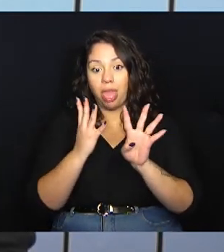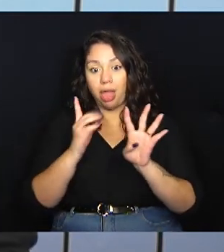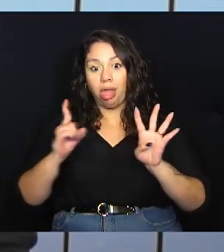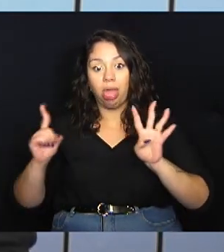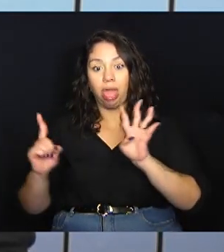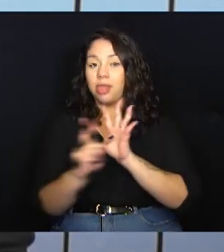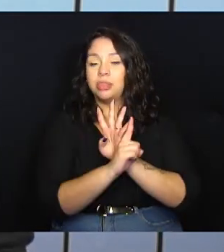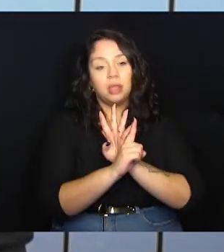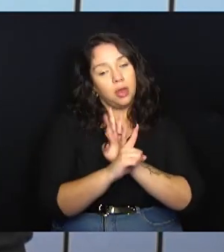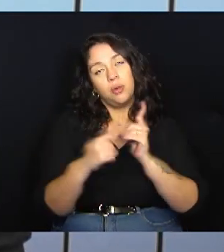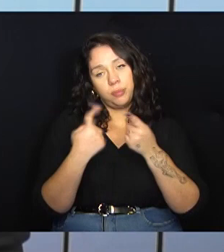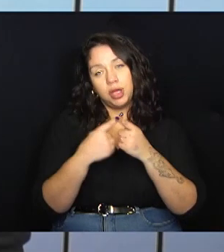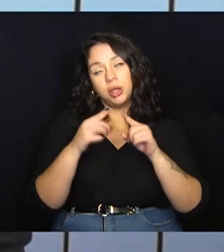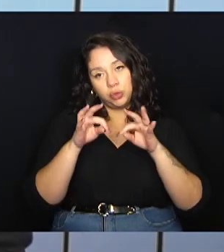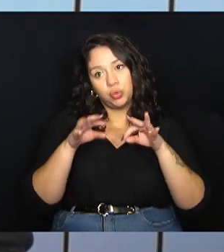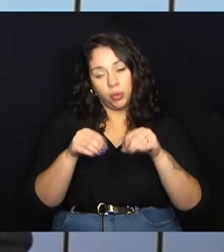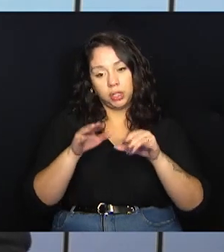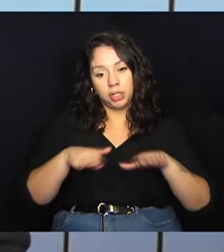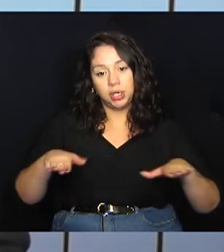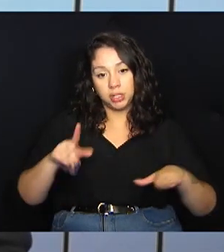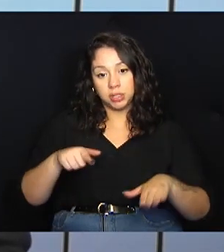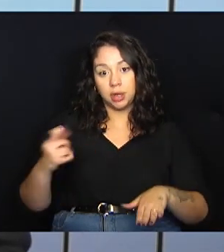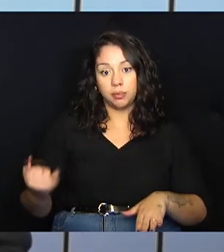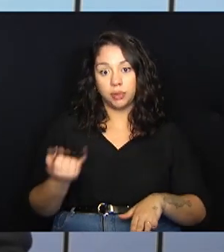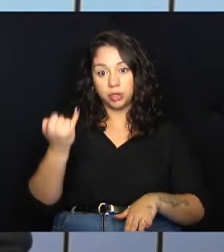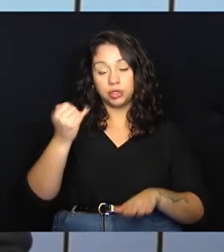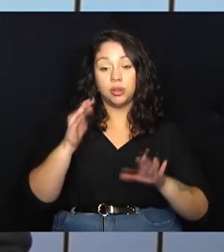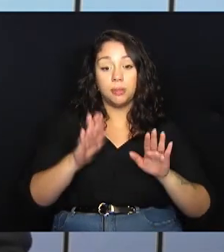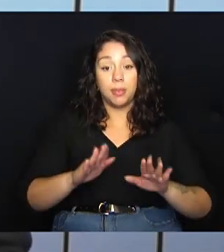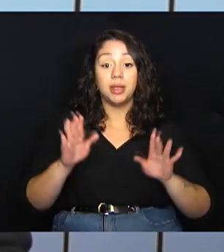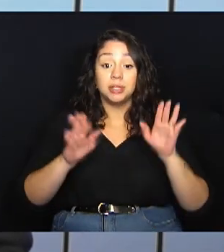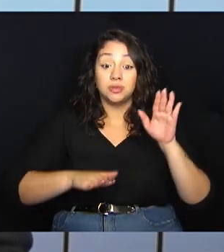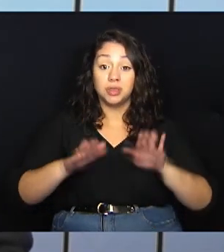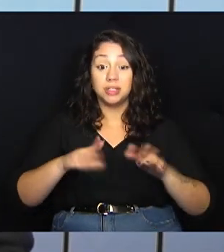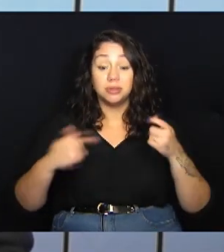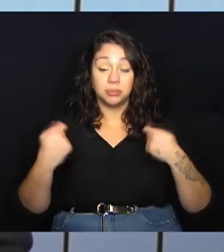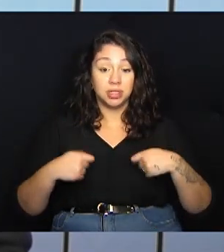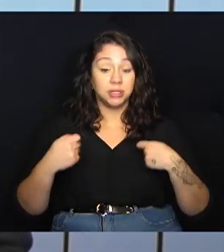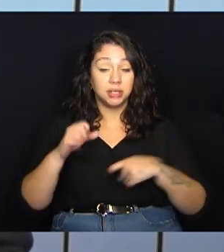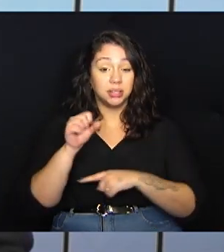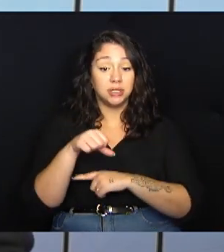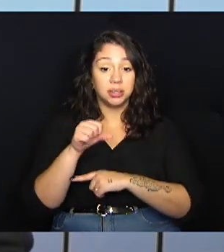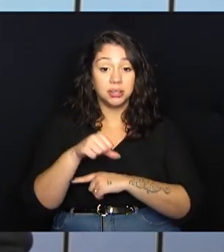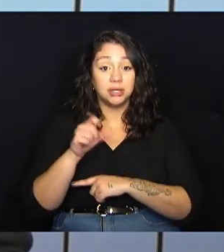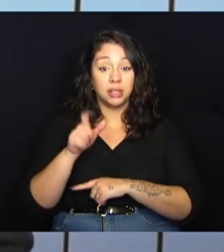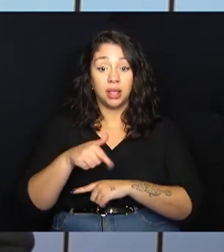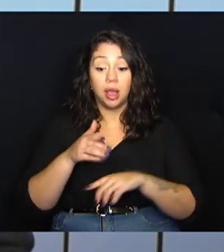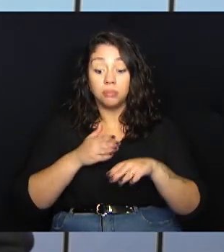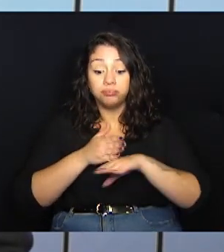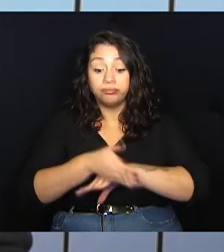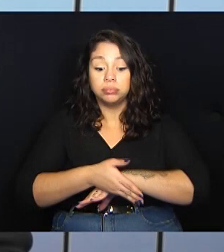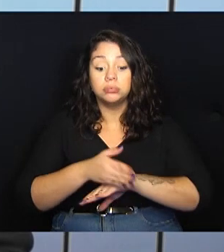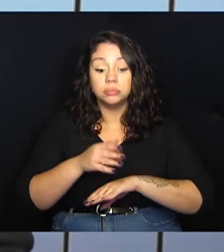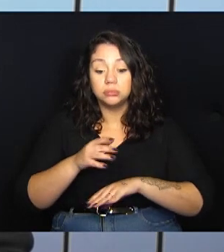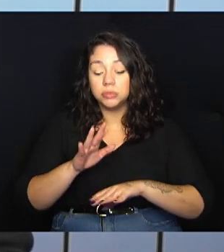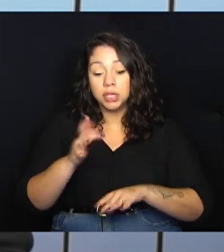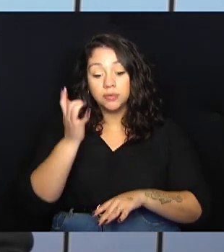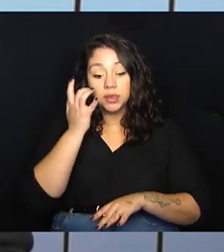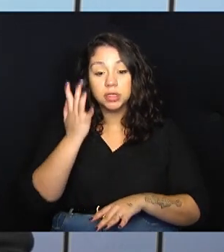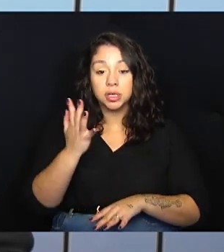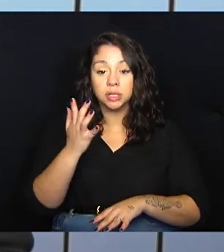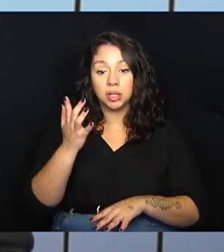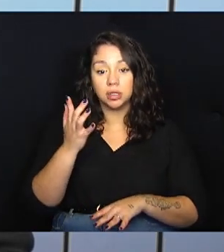criança tem direito, né? Claro. Mas muitas vezes precisamos sim intervir e facilitar